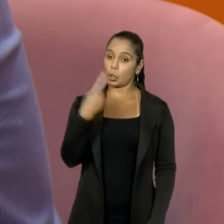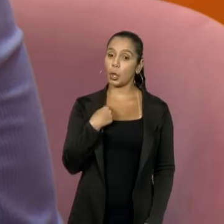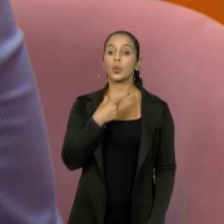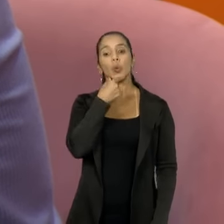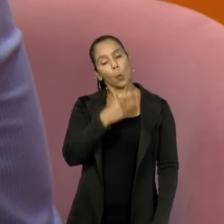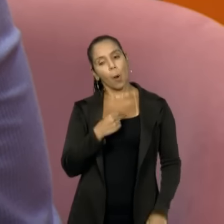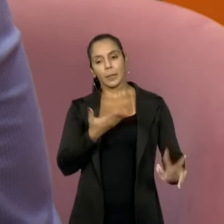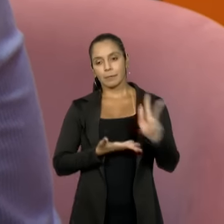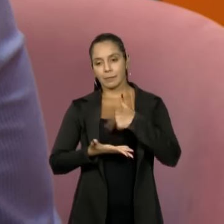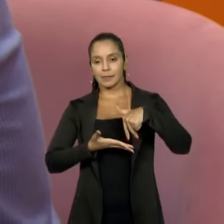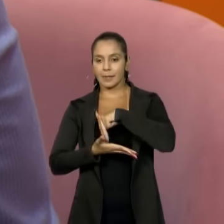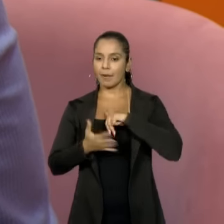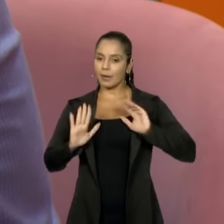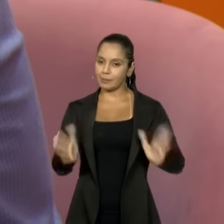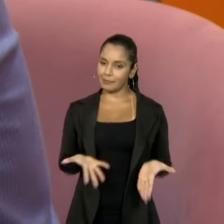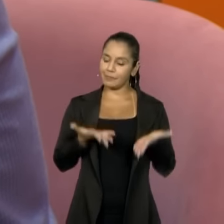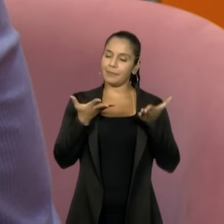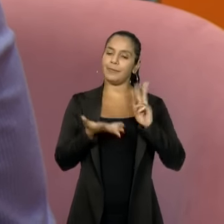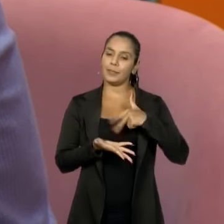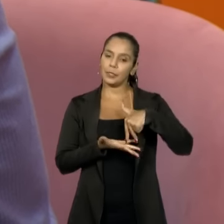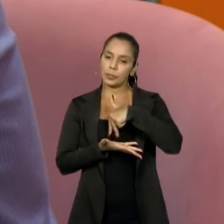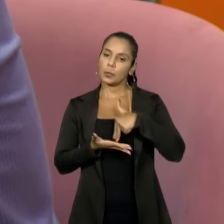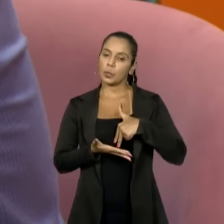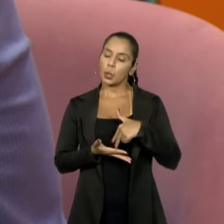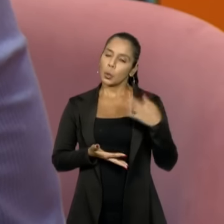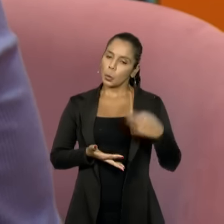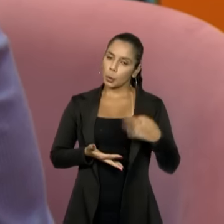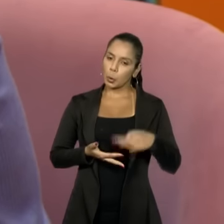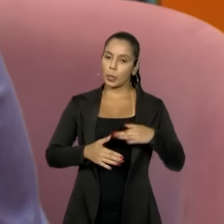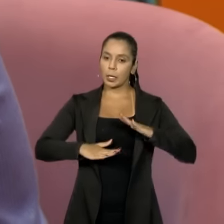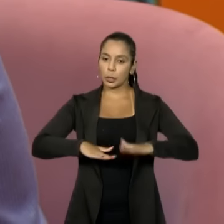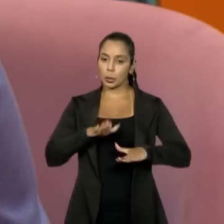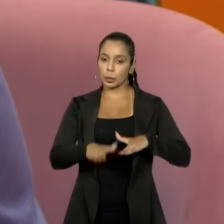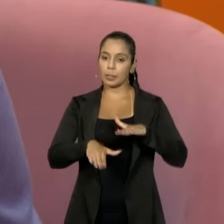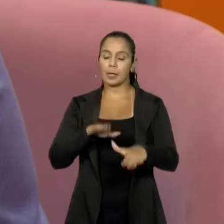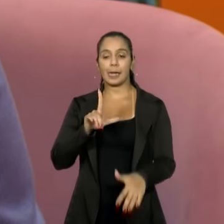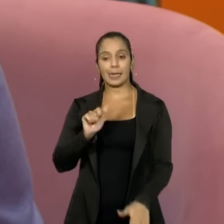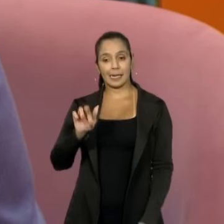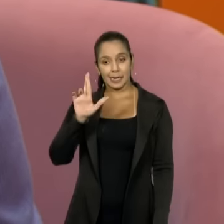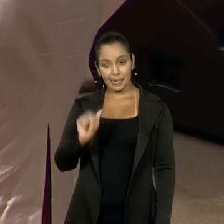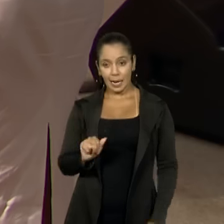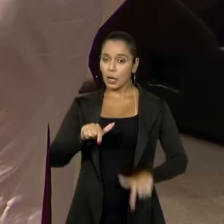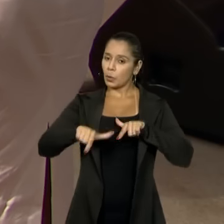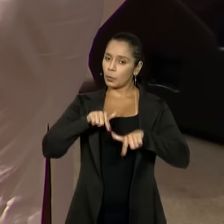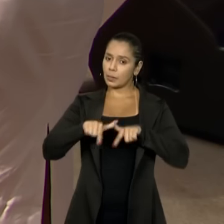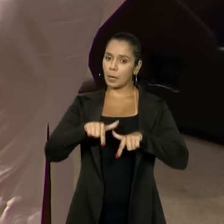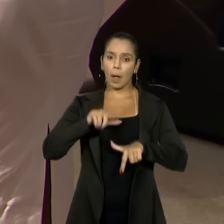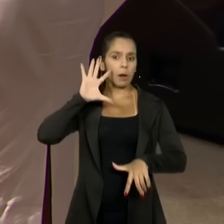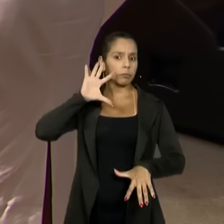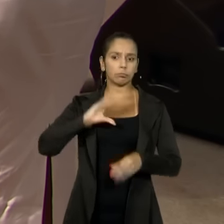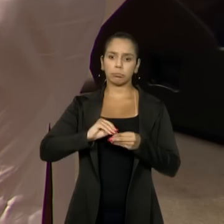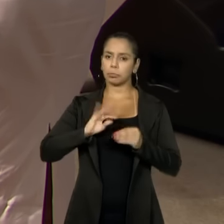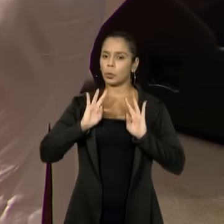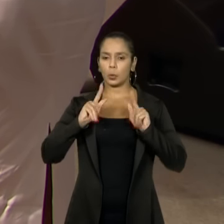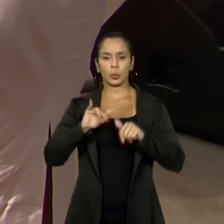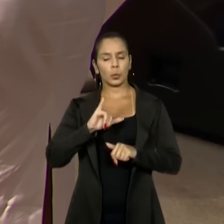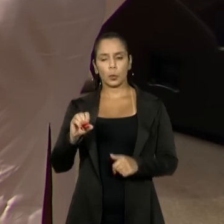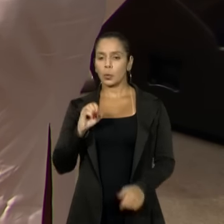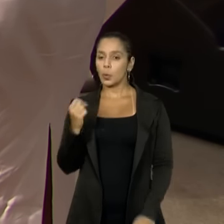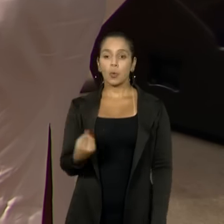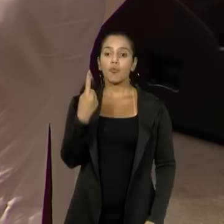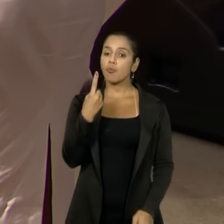dança que revigora os seus pés ferindo o rude chão. A Clara é que, na carreira dela, sintetizou tudo isso. Exatamente. É a